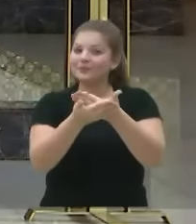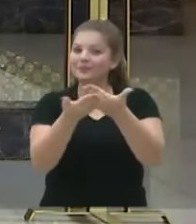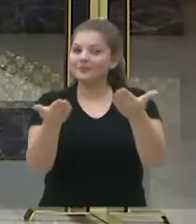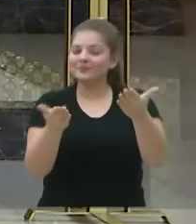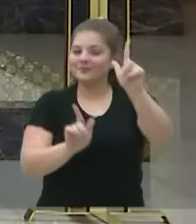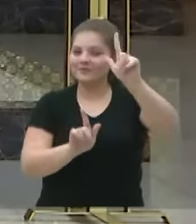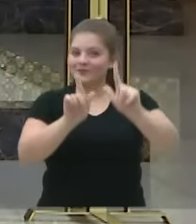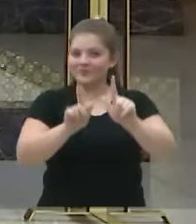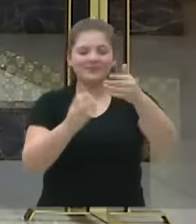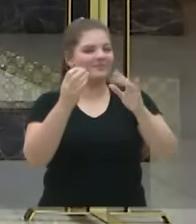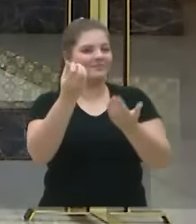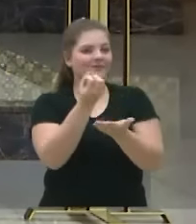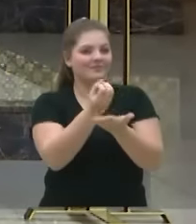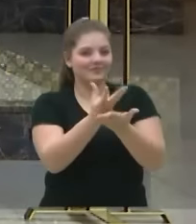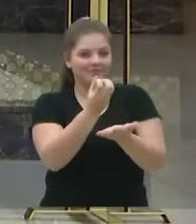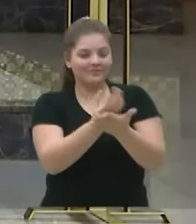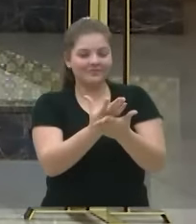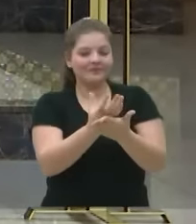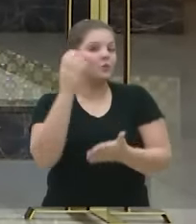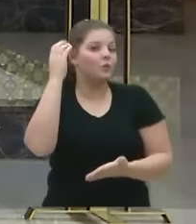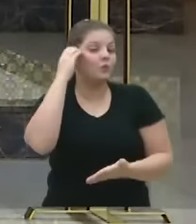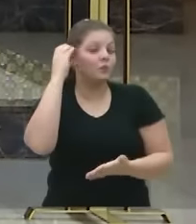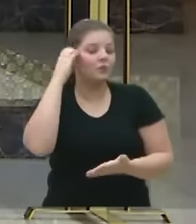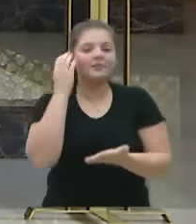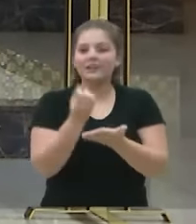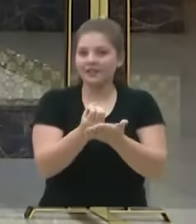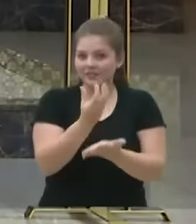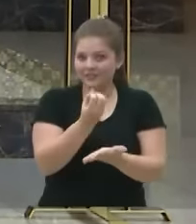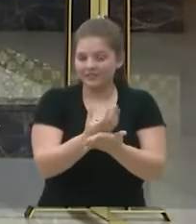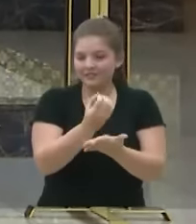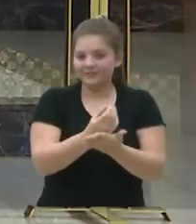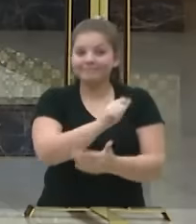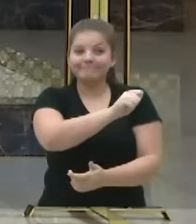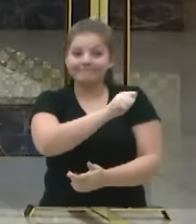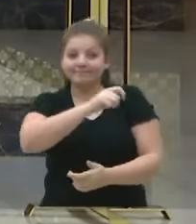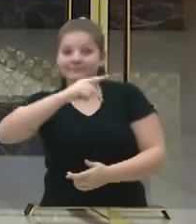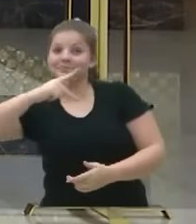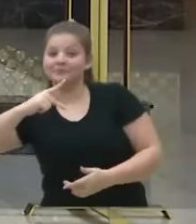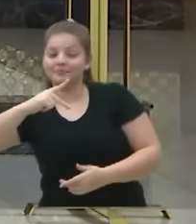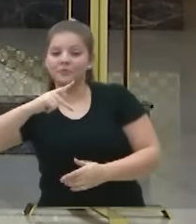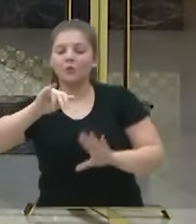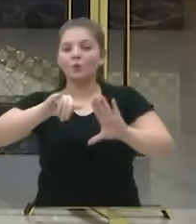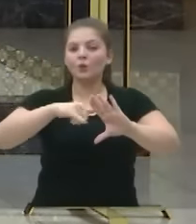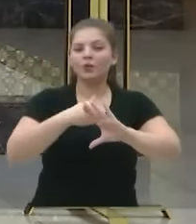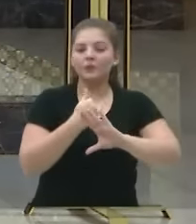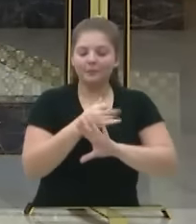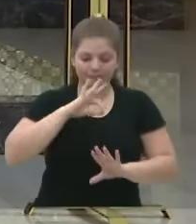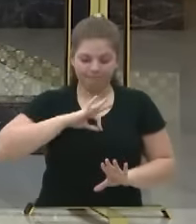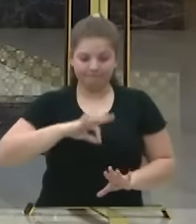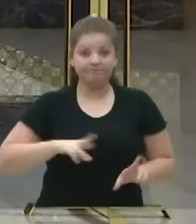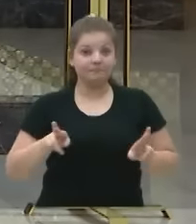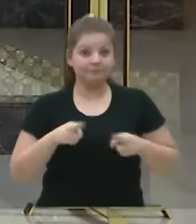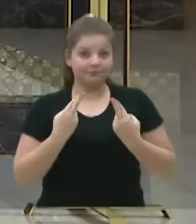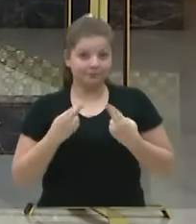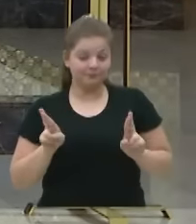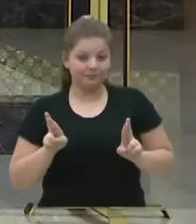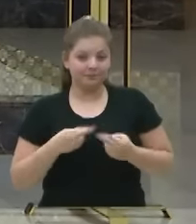acompanha pela TV Evangelizar, Rádio Evangelizar, aplicativos, YouTube, Padre